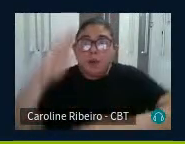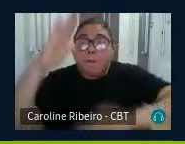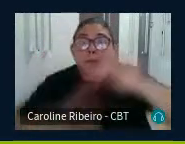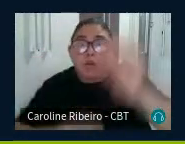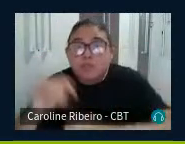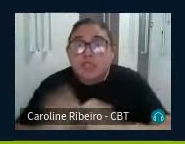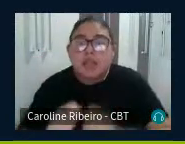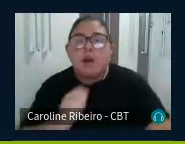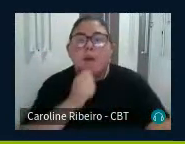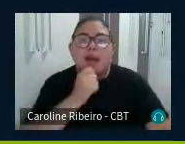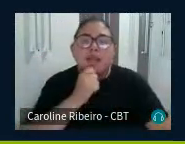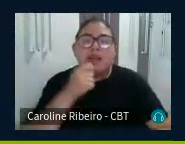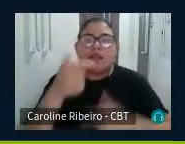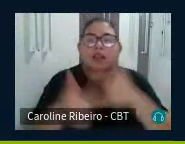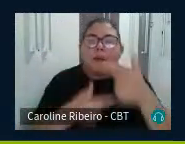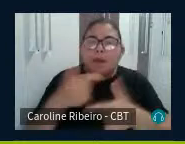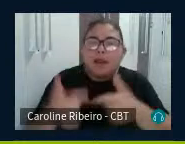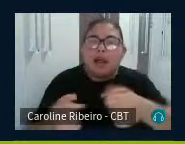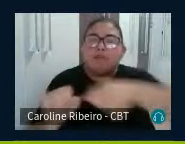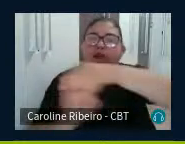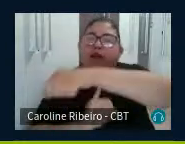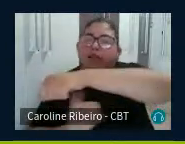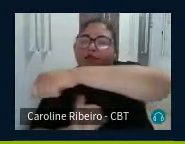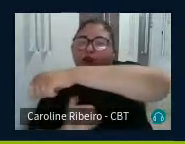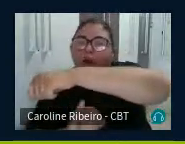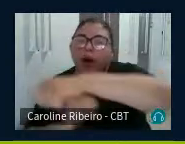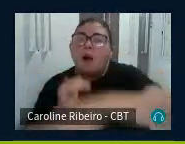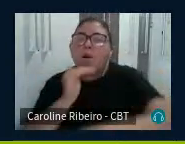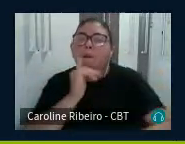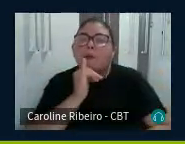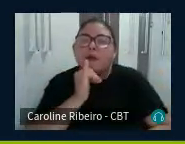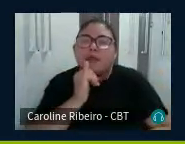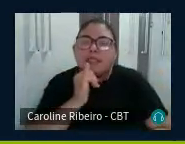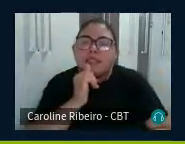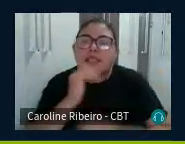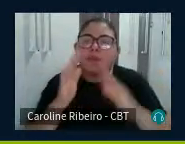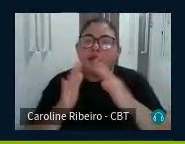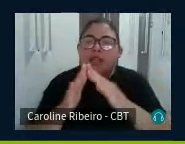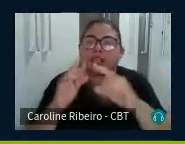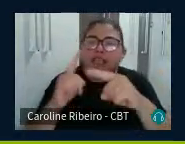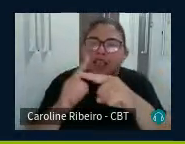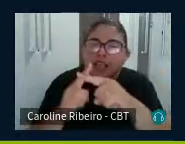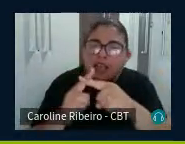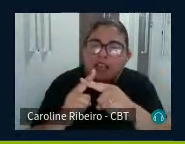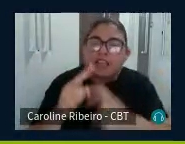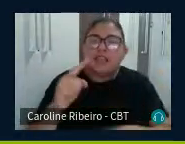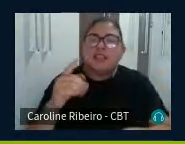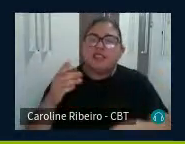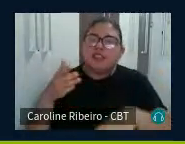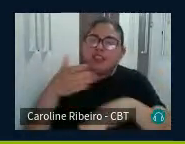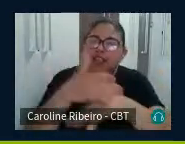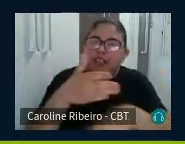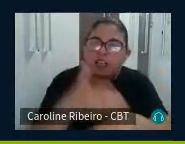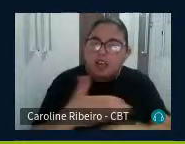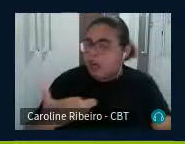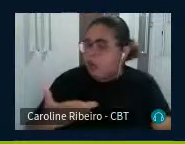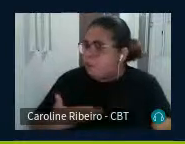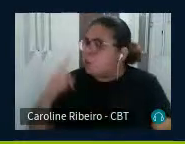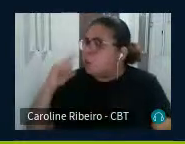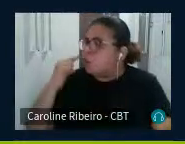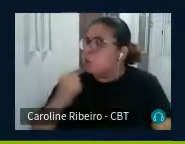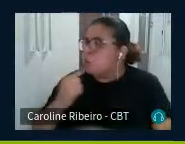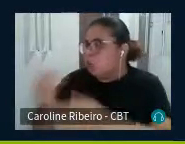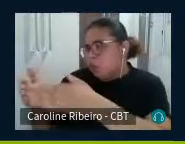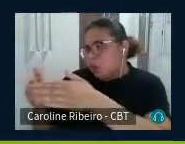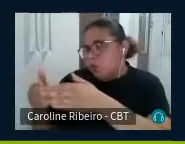fazia aquele trabalho informal como intérprete lá nas igrejas, quando um amigo surdo precisava ir